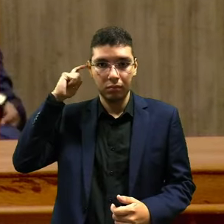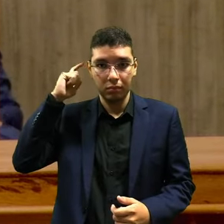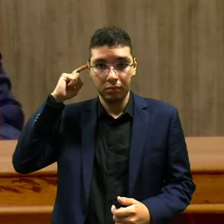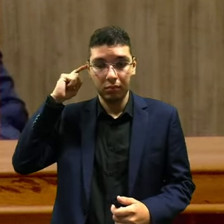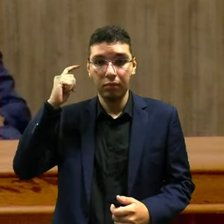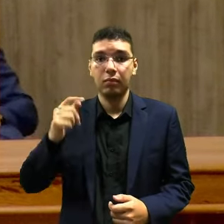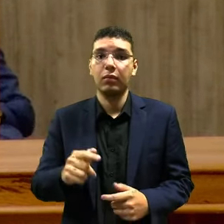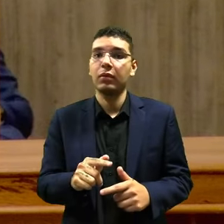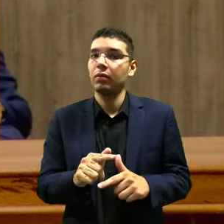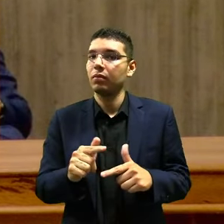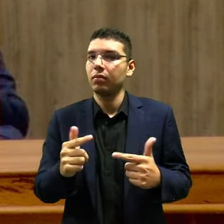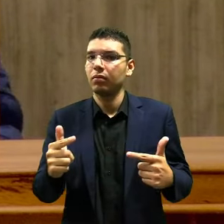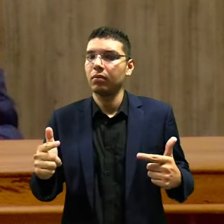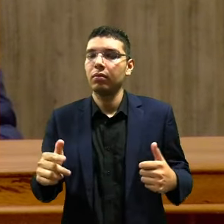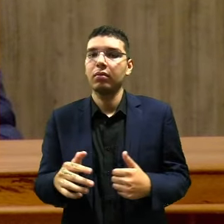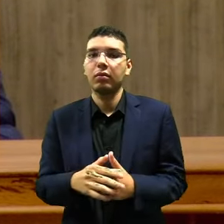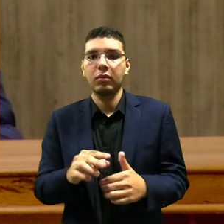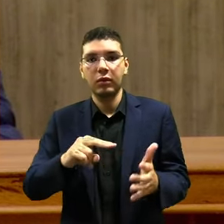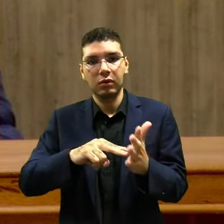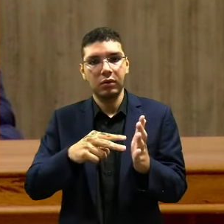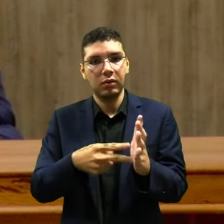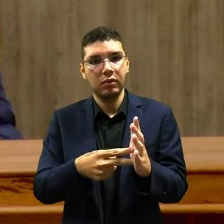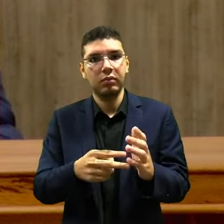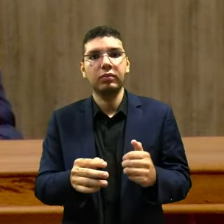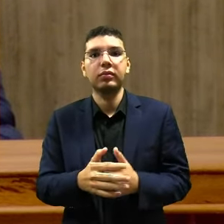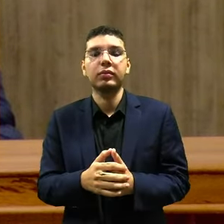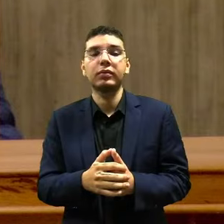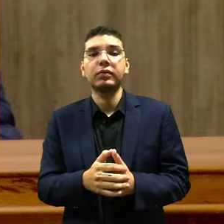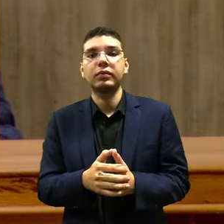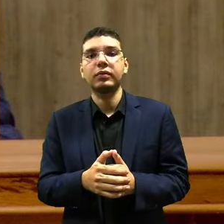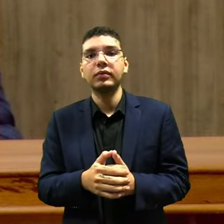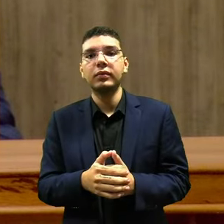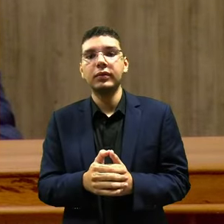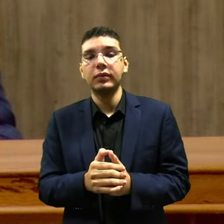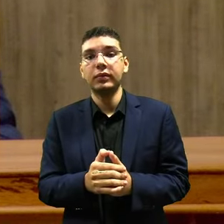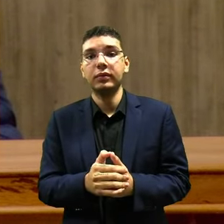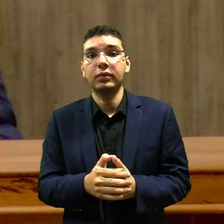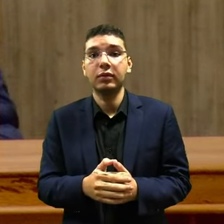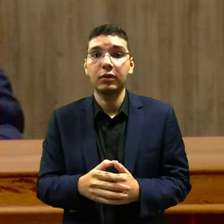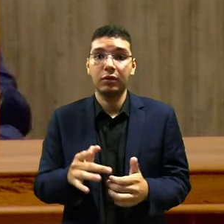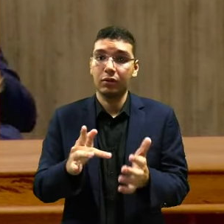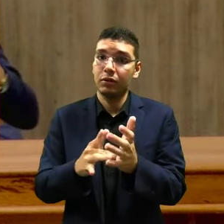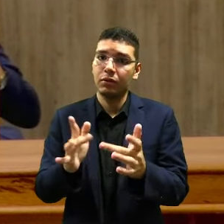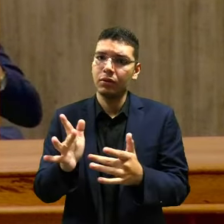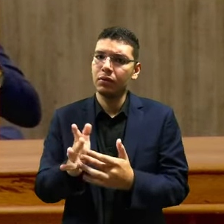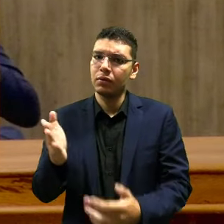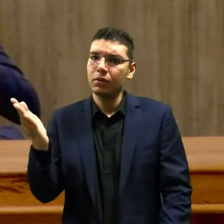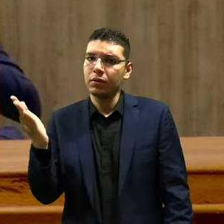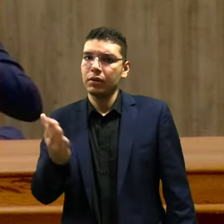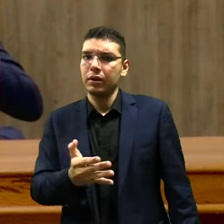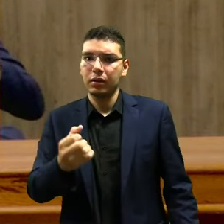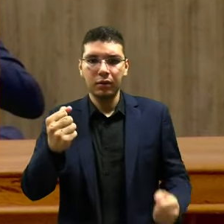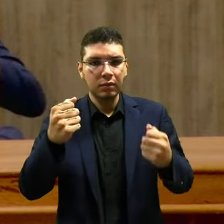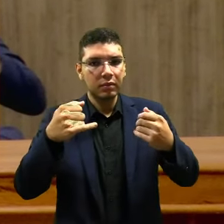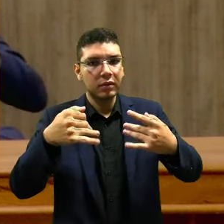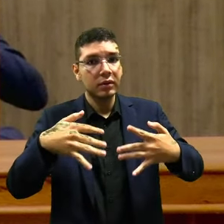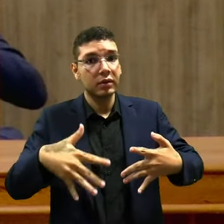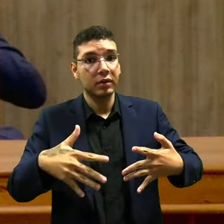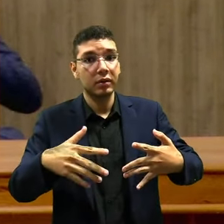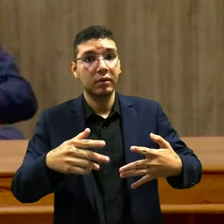parábola Jesus diversas vezes ele deu essa ênfase quem tem ouvido